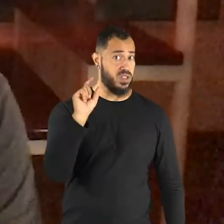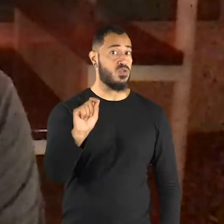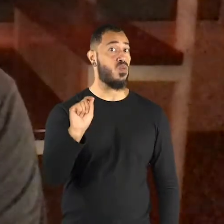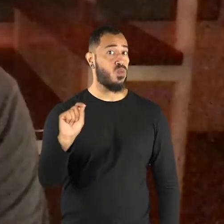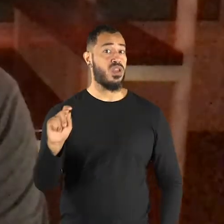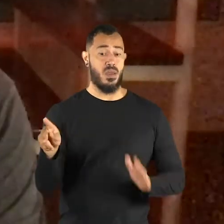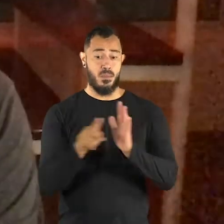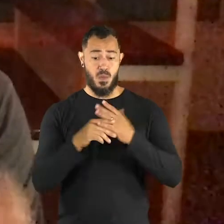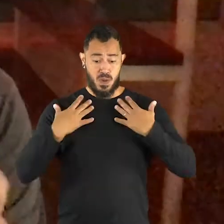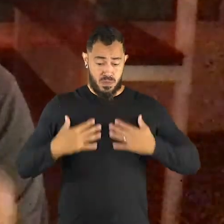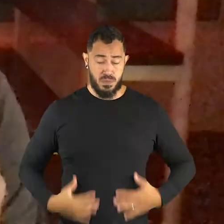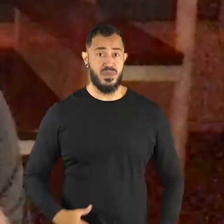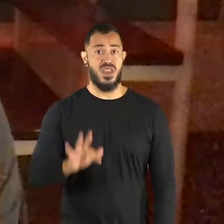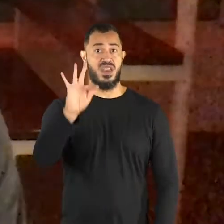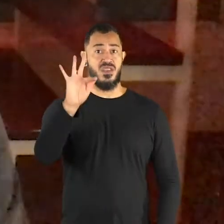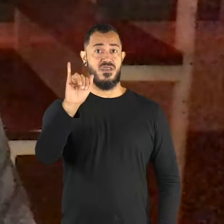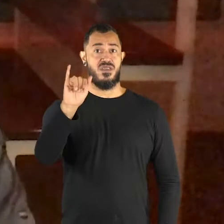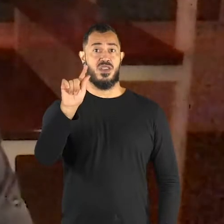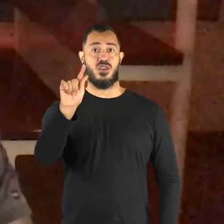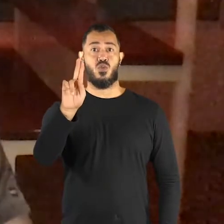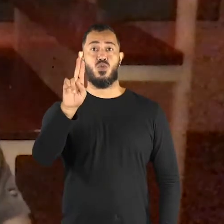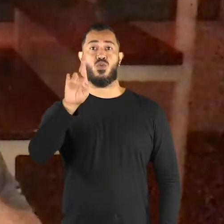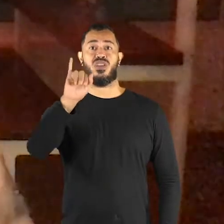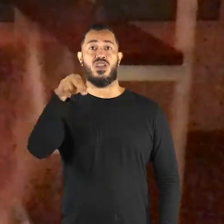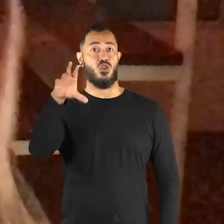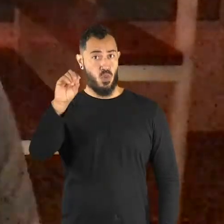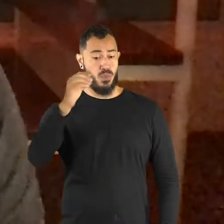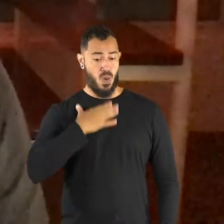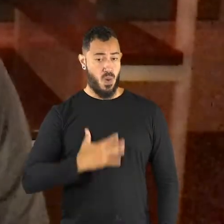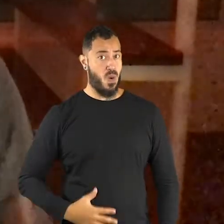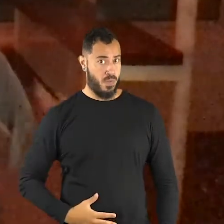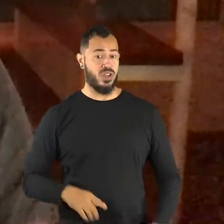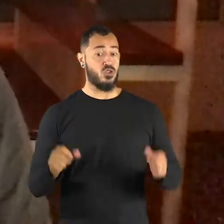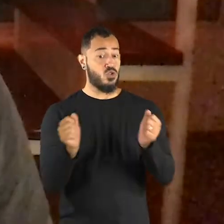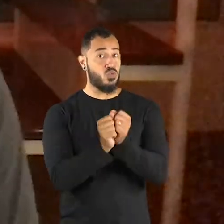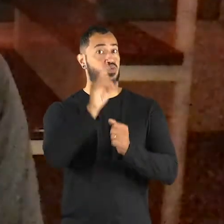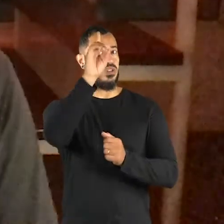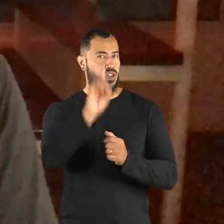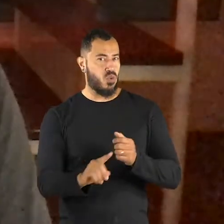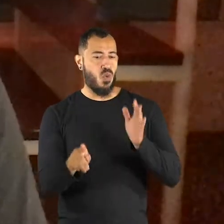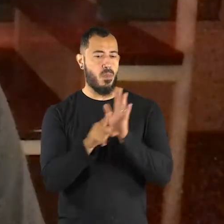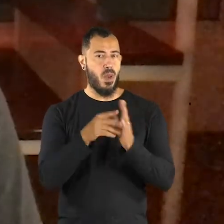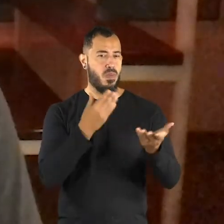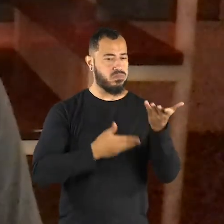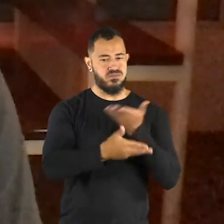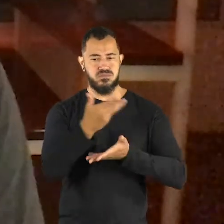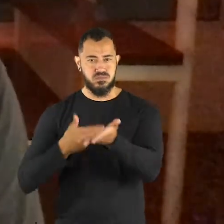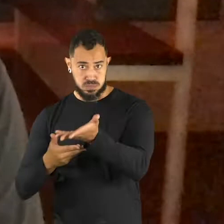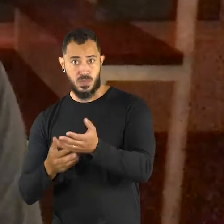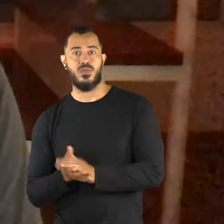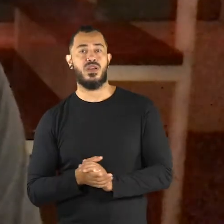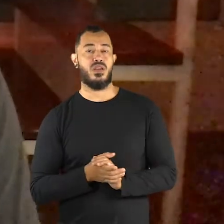é o figurino. Normalmente a gente tem alguém que pensa o figurino junto com a diretora ou o diretor de arte. No caso de Ódio à Nudez,